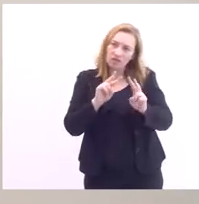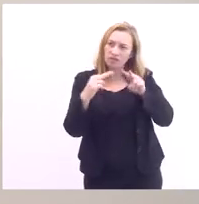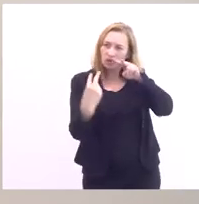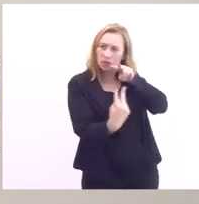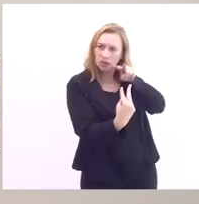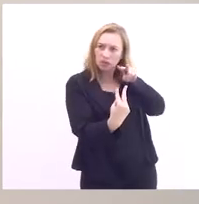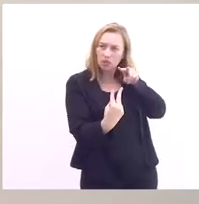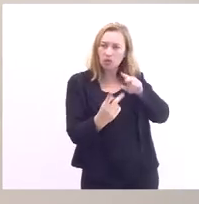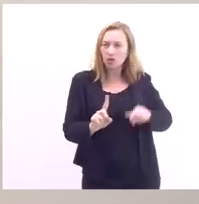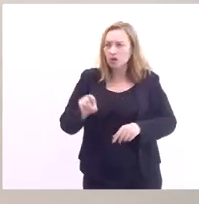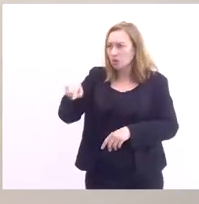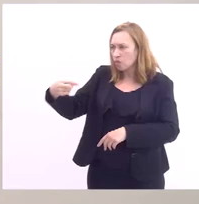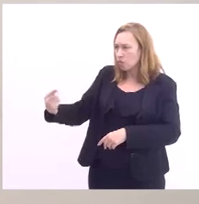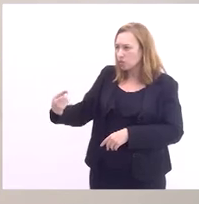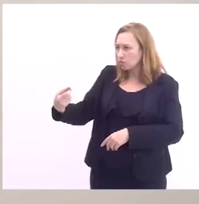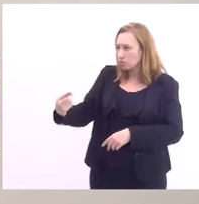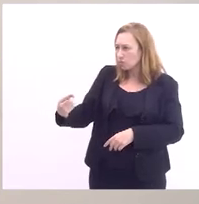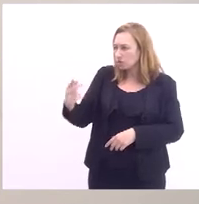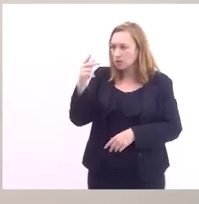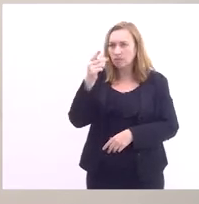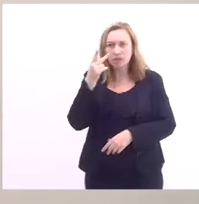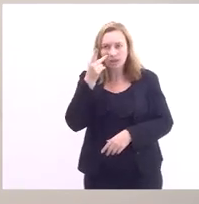quem, que é pessoal.